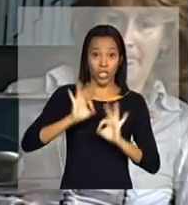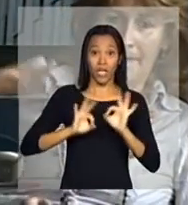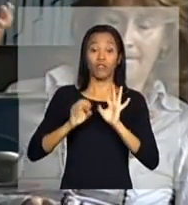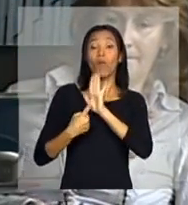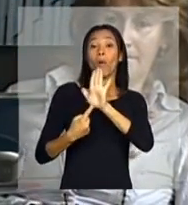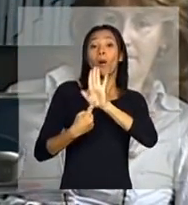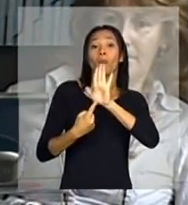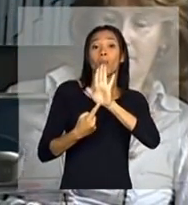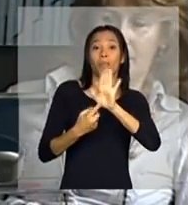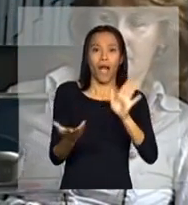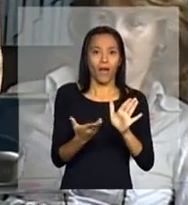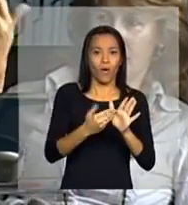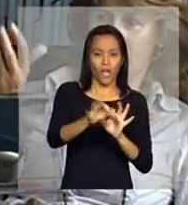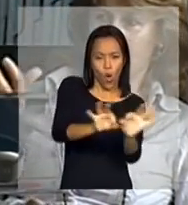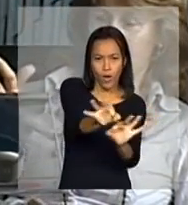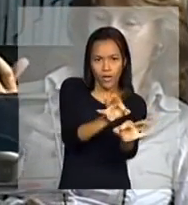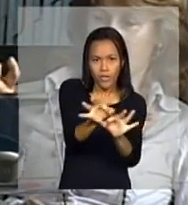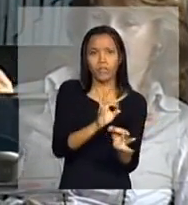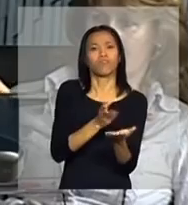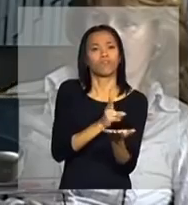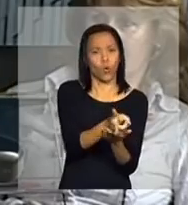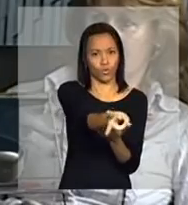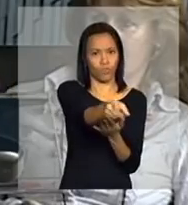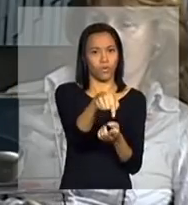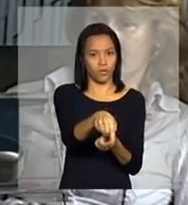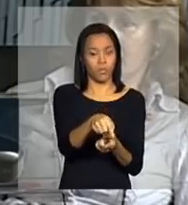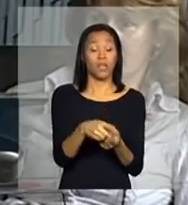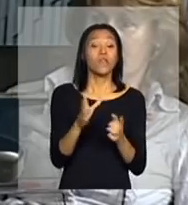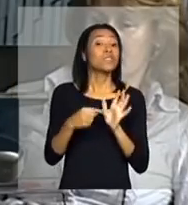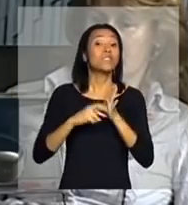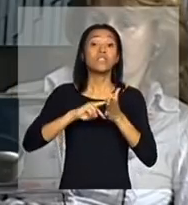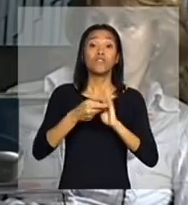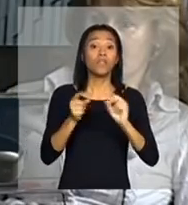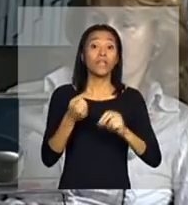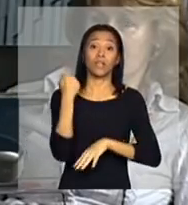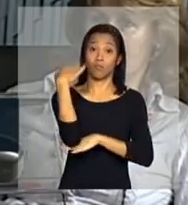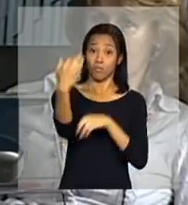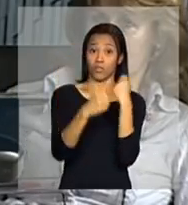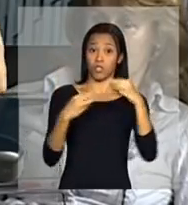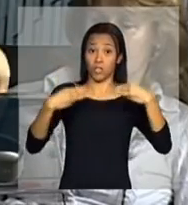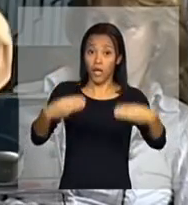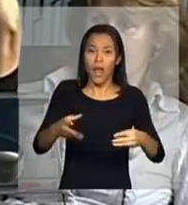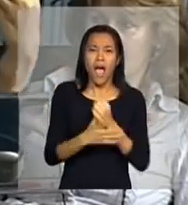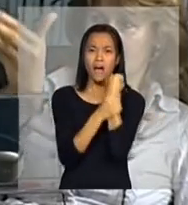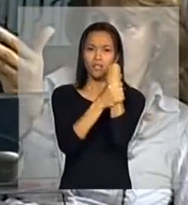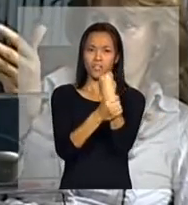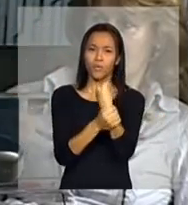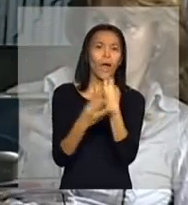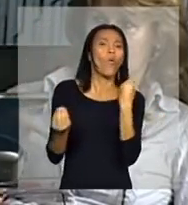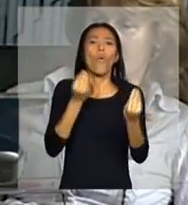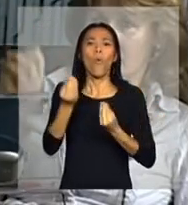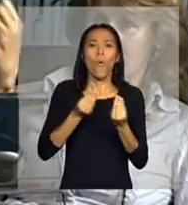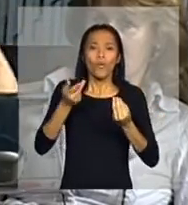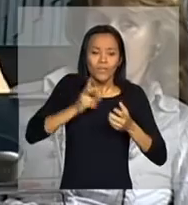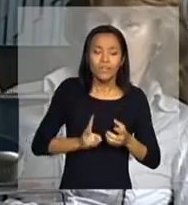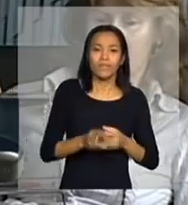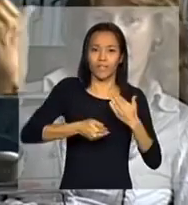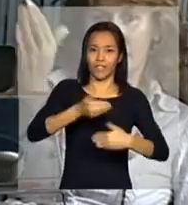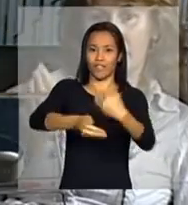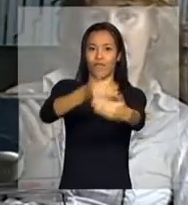para projetos de natureza estruturante em caráter permanente. Isso significa, do ponto de vista do Ministério do Meio Ambiente, assegurar os caminhos para que a gente